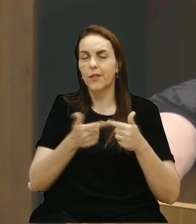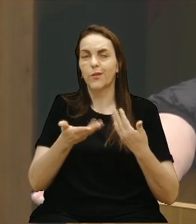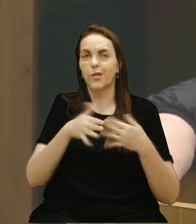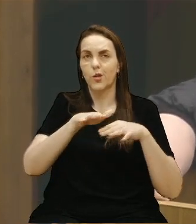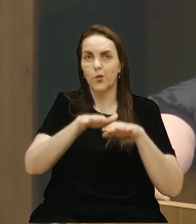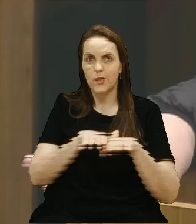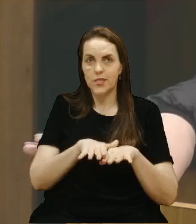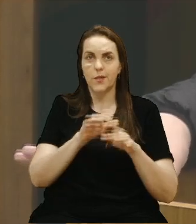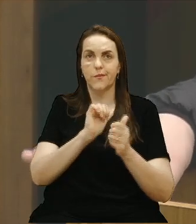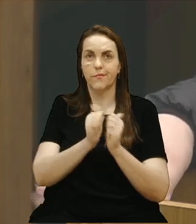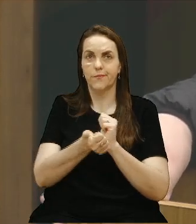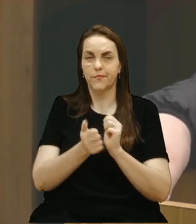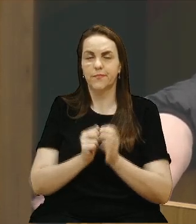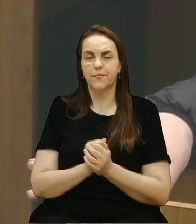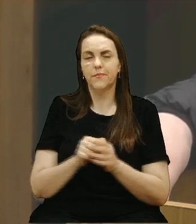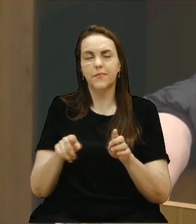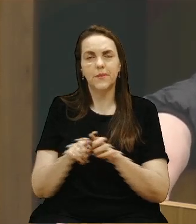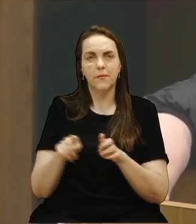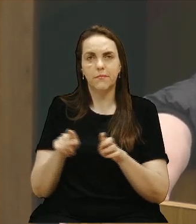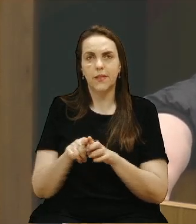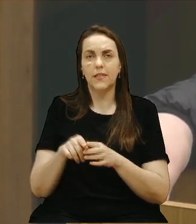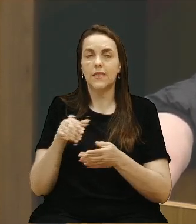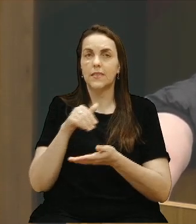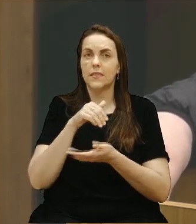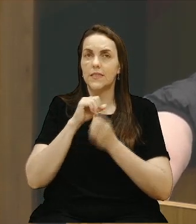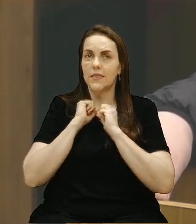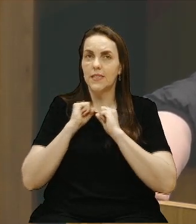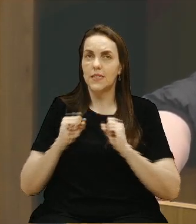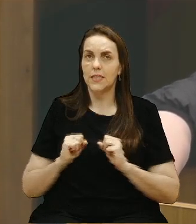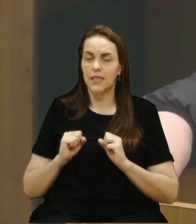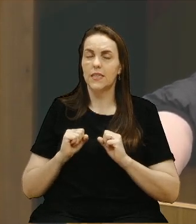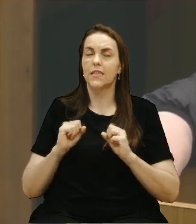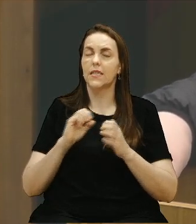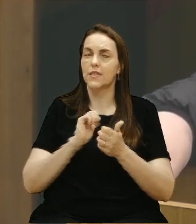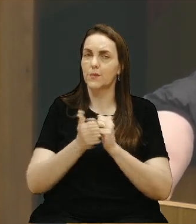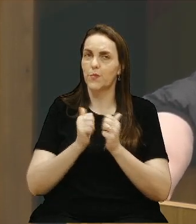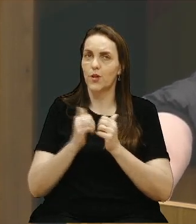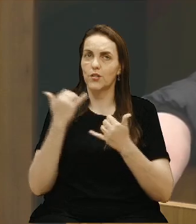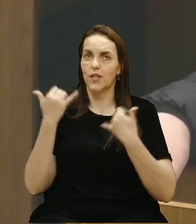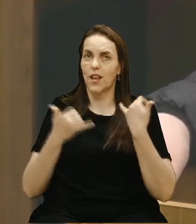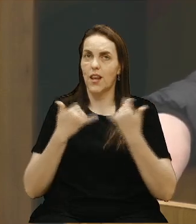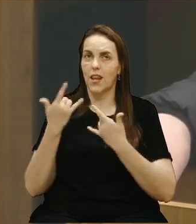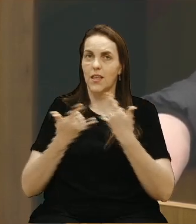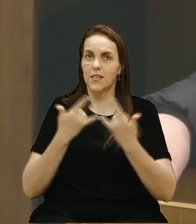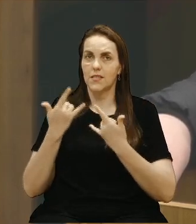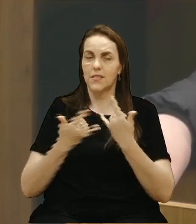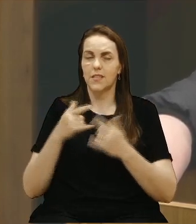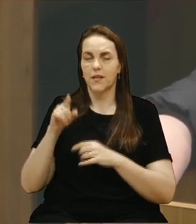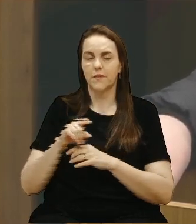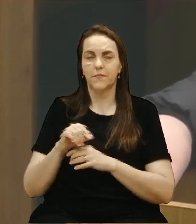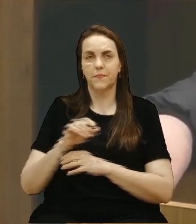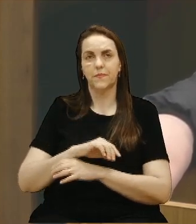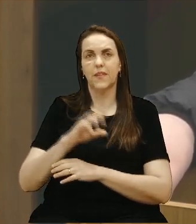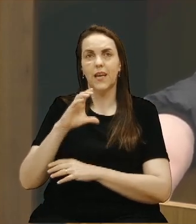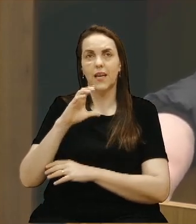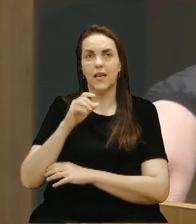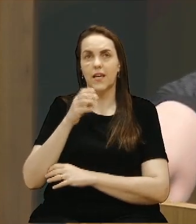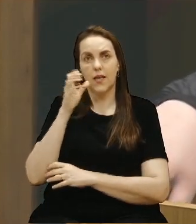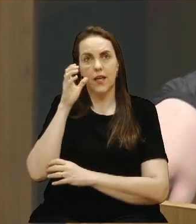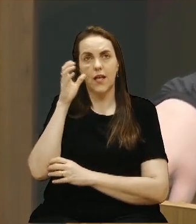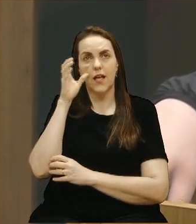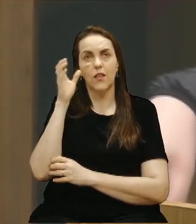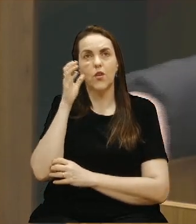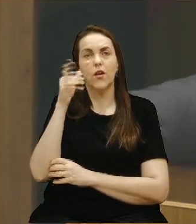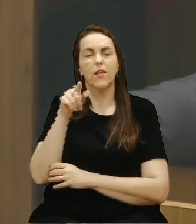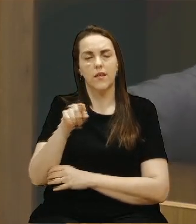social por meio do esporte, e também a Secretaria de Esporte e Lazer, na pessoa do secretário Cadori, que estava representado na oportunidade. Ele e o Michel